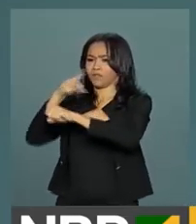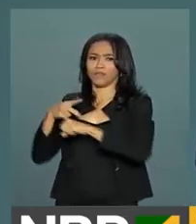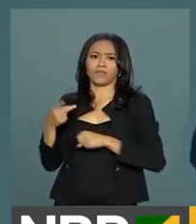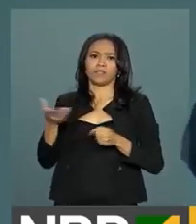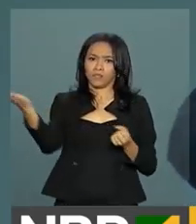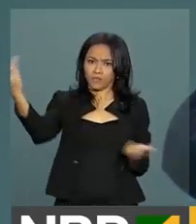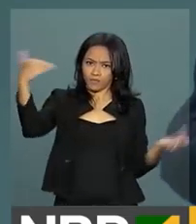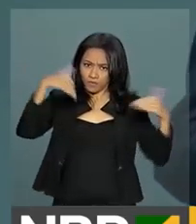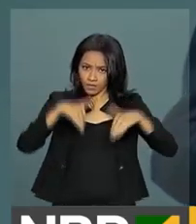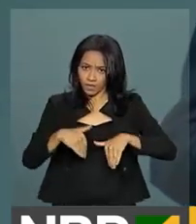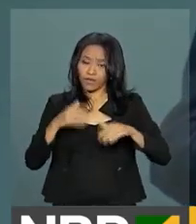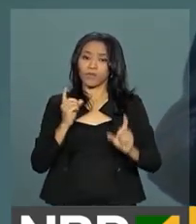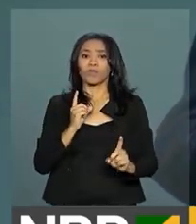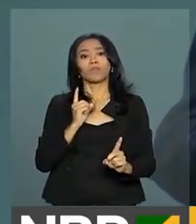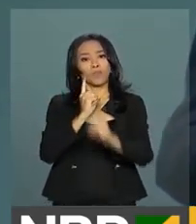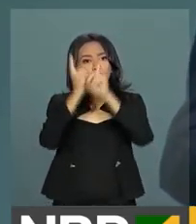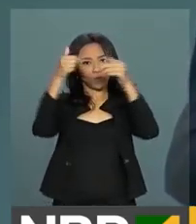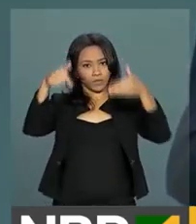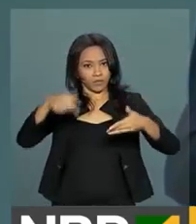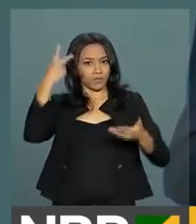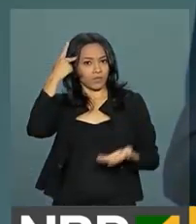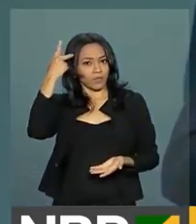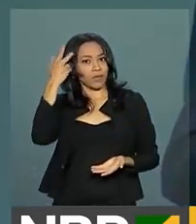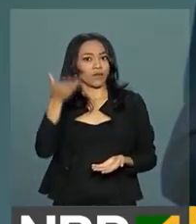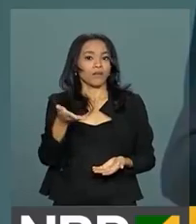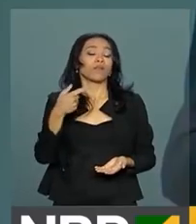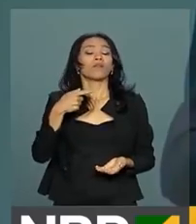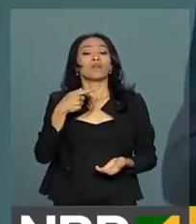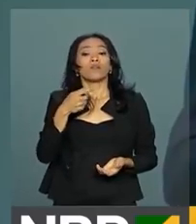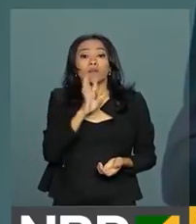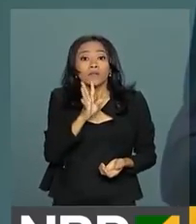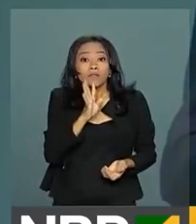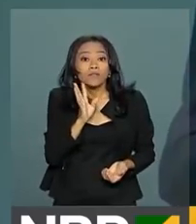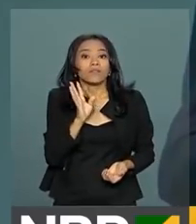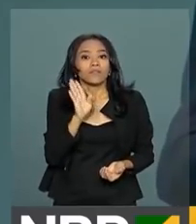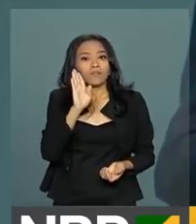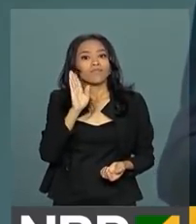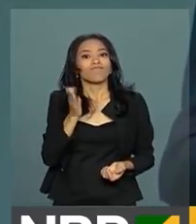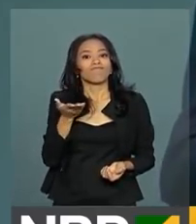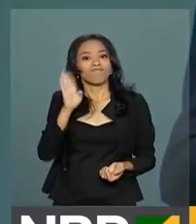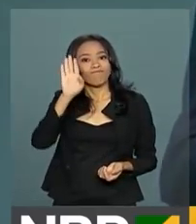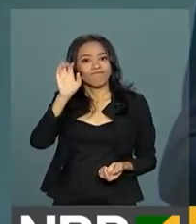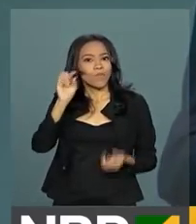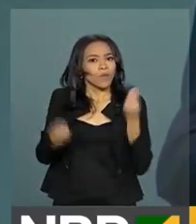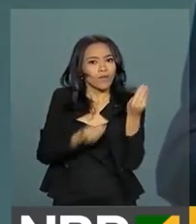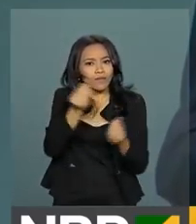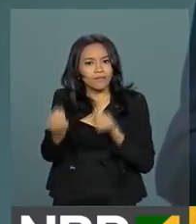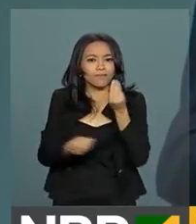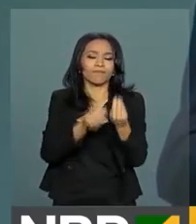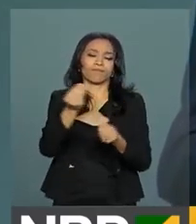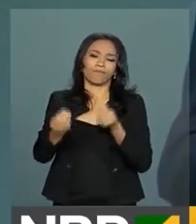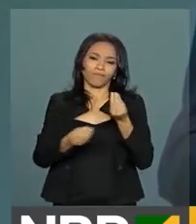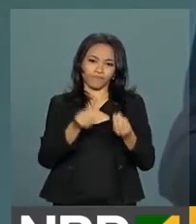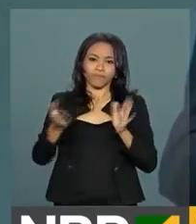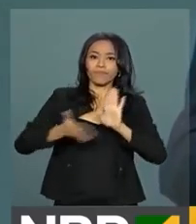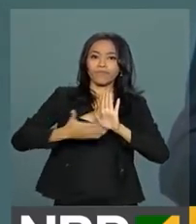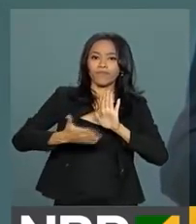a são paulo para conhecer de perto né nossa agenda de